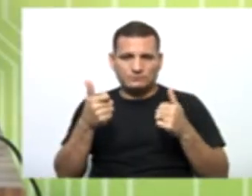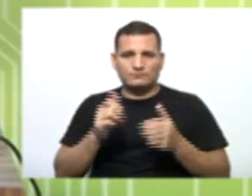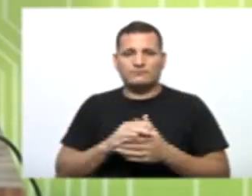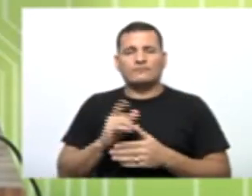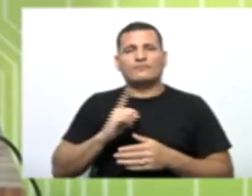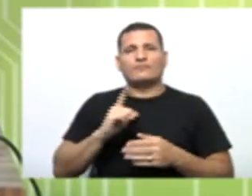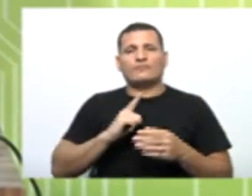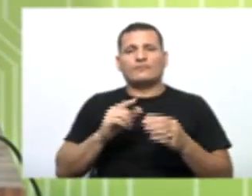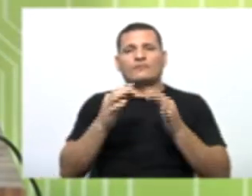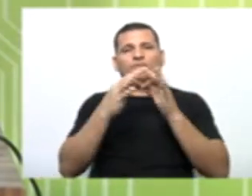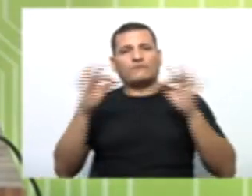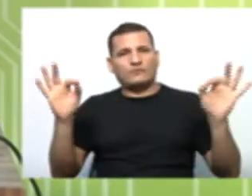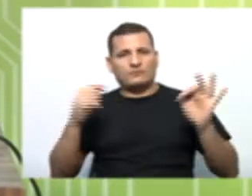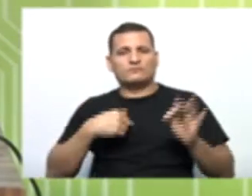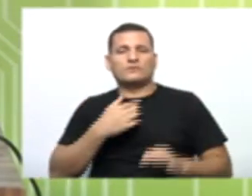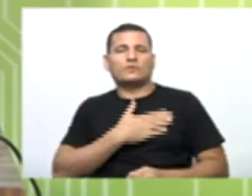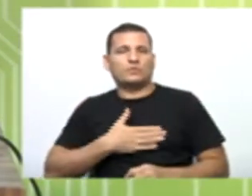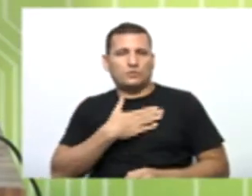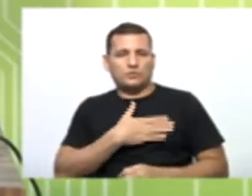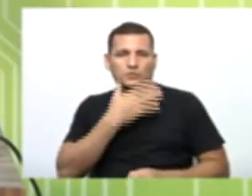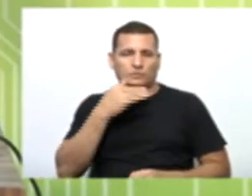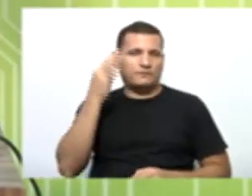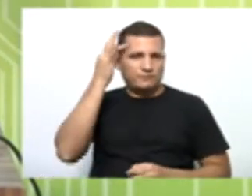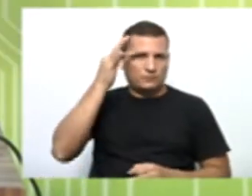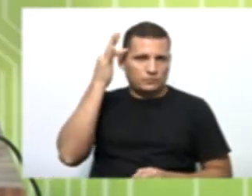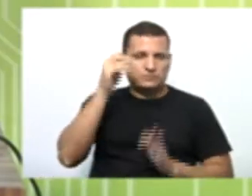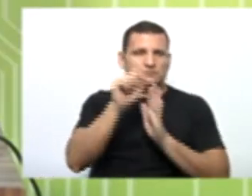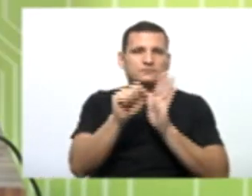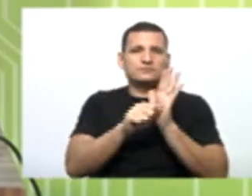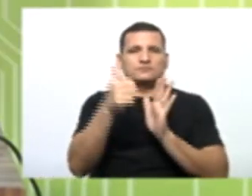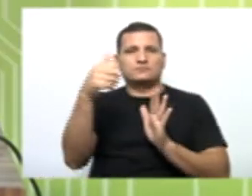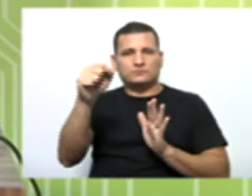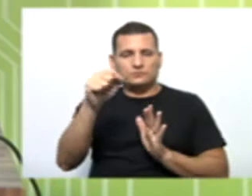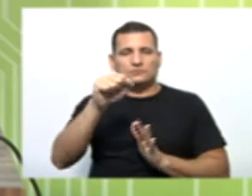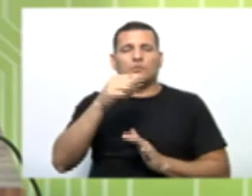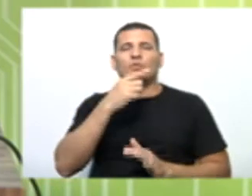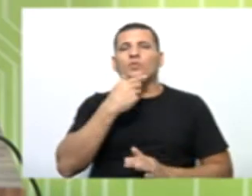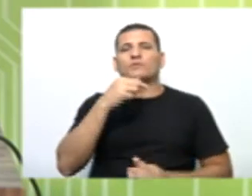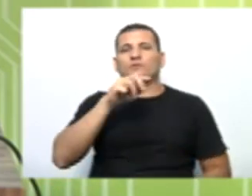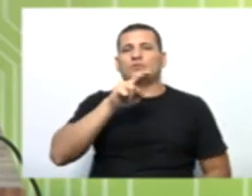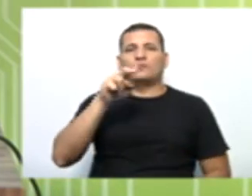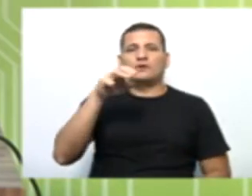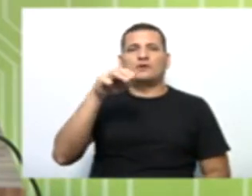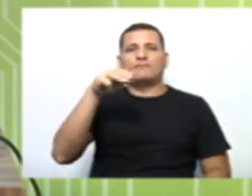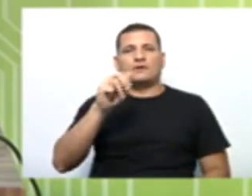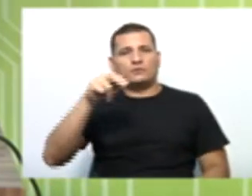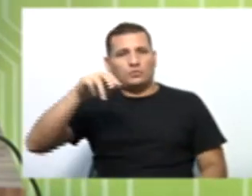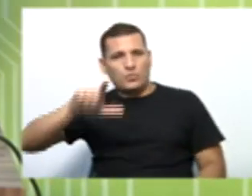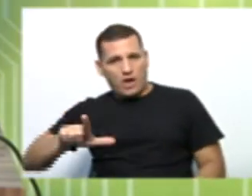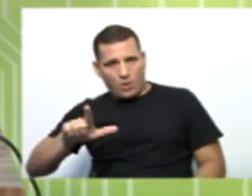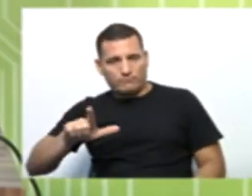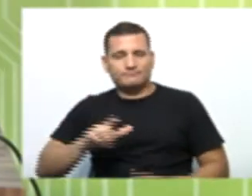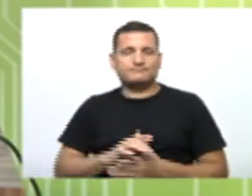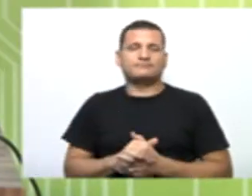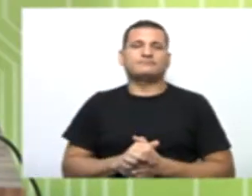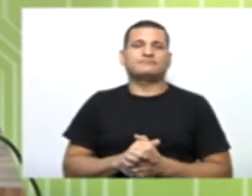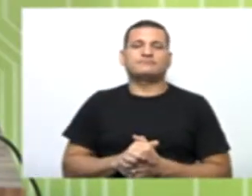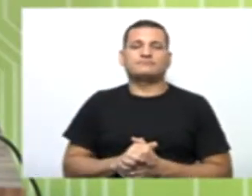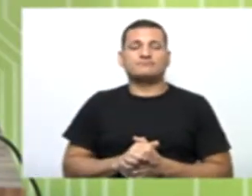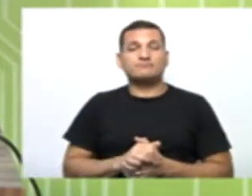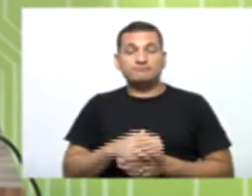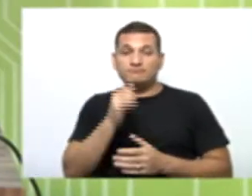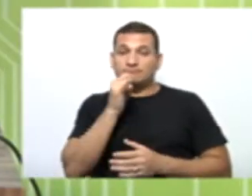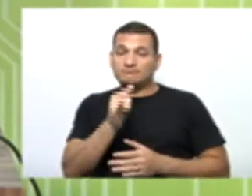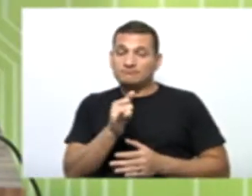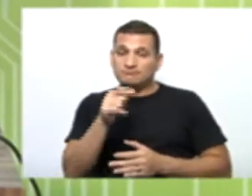uma frase que eu gosto muito de um filósofo do século XVIII chamado Immanuel Kant, que ele diz o seguinte em relação ao princípio ético: se